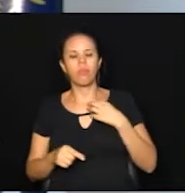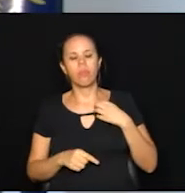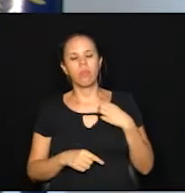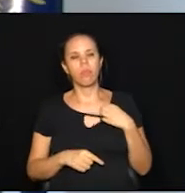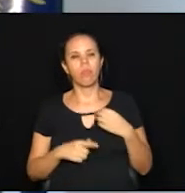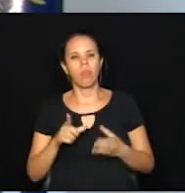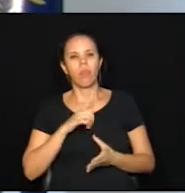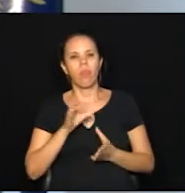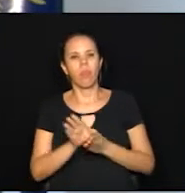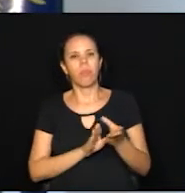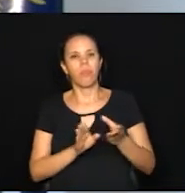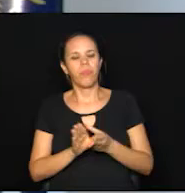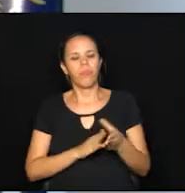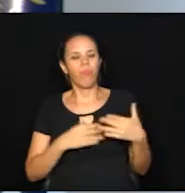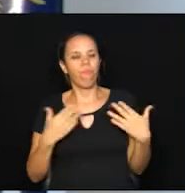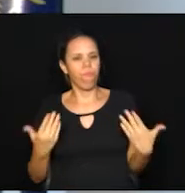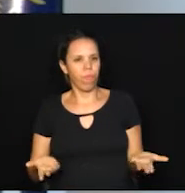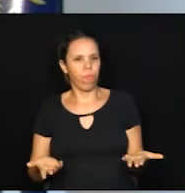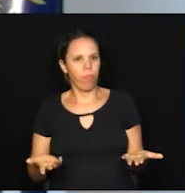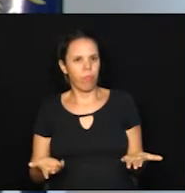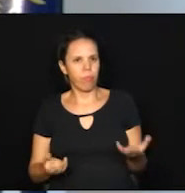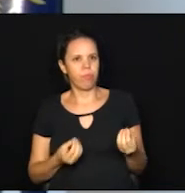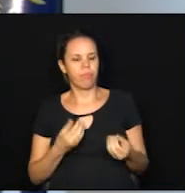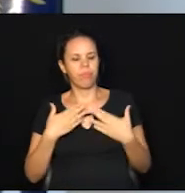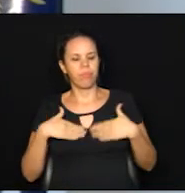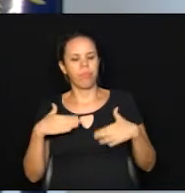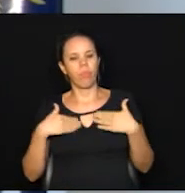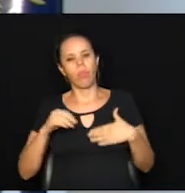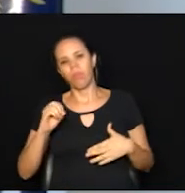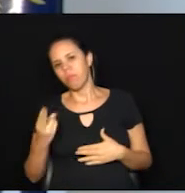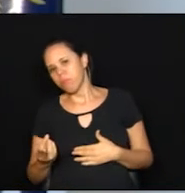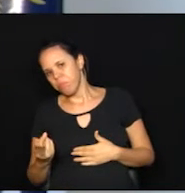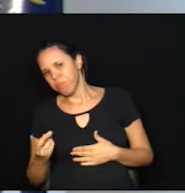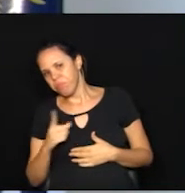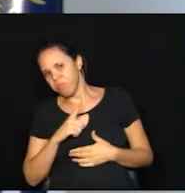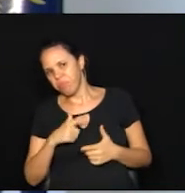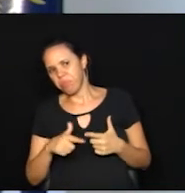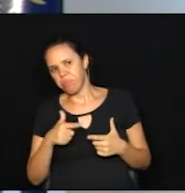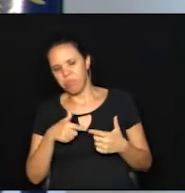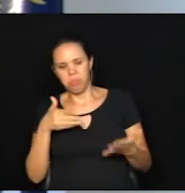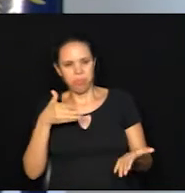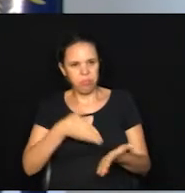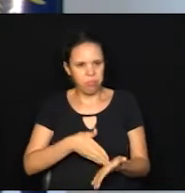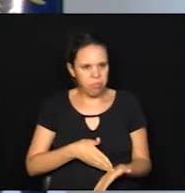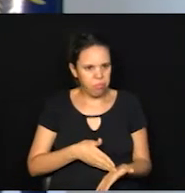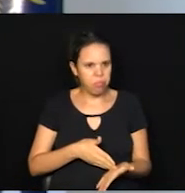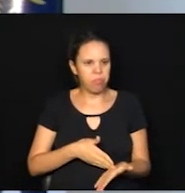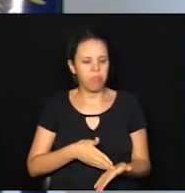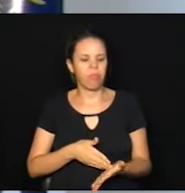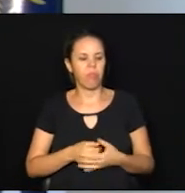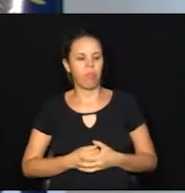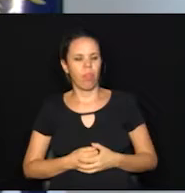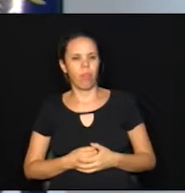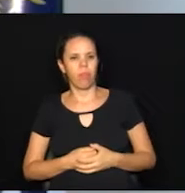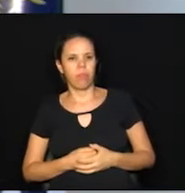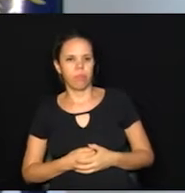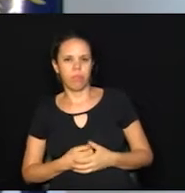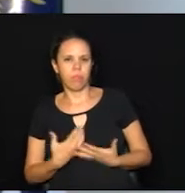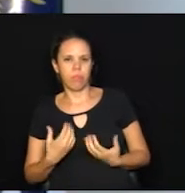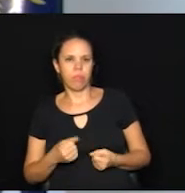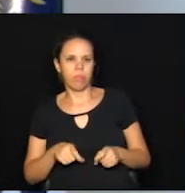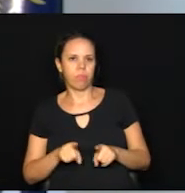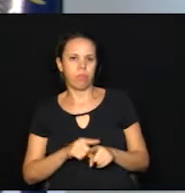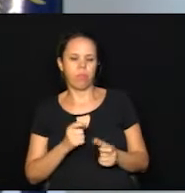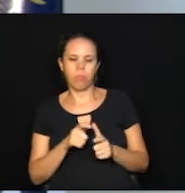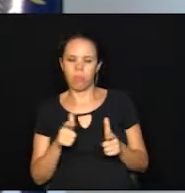essas orientações de uma forma tranquila ou existe aí algum tipo de intercorrência no meio do caminho? Na maioria